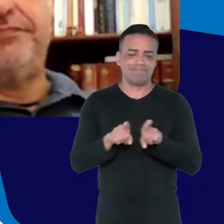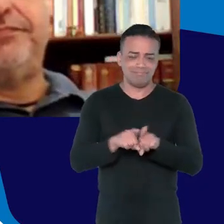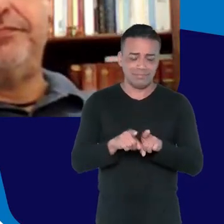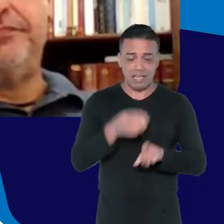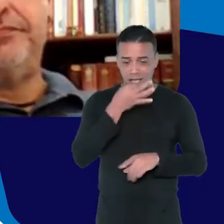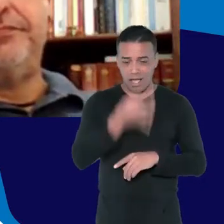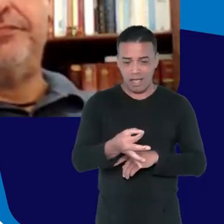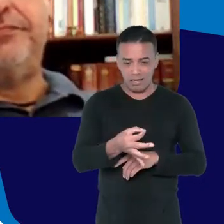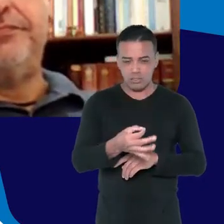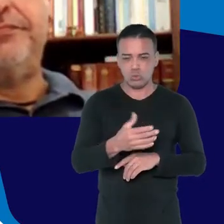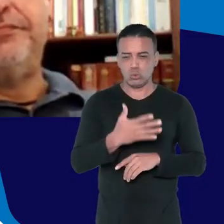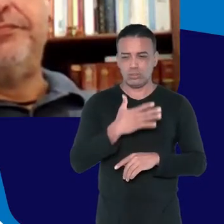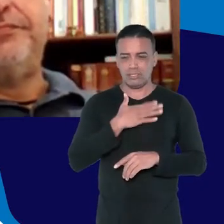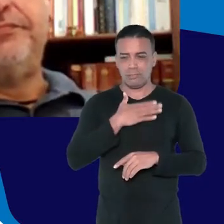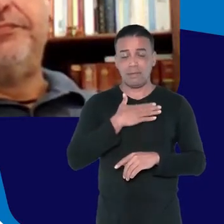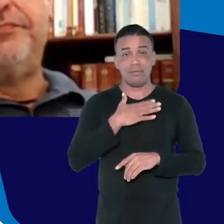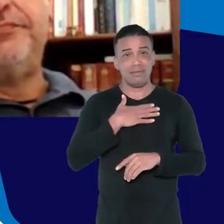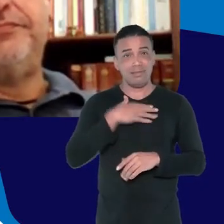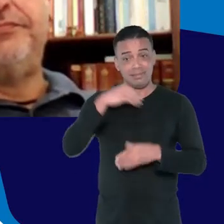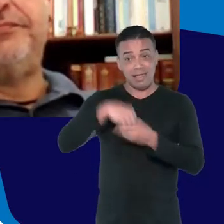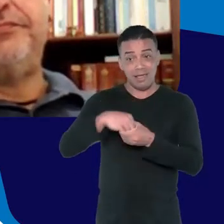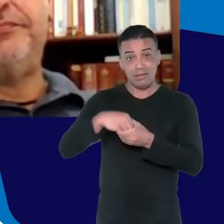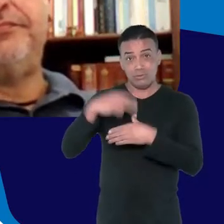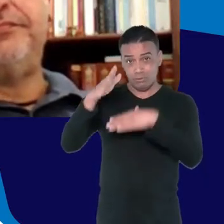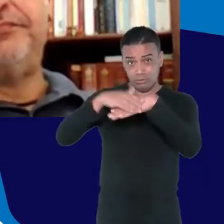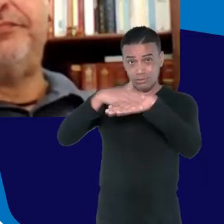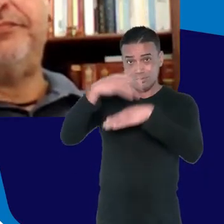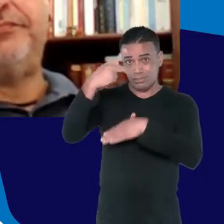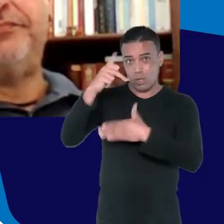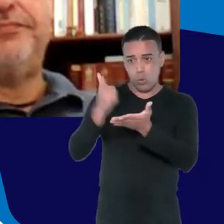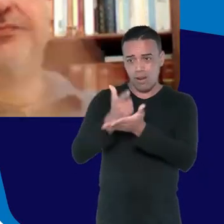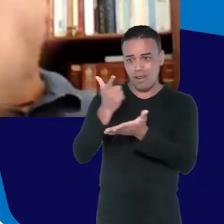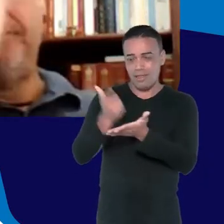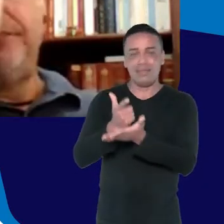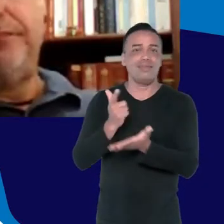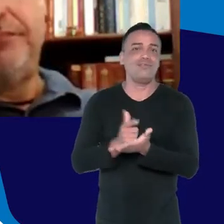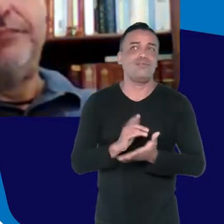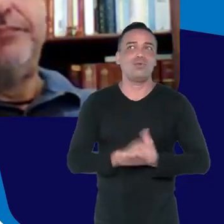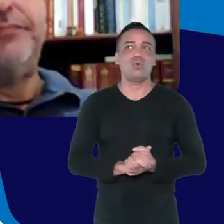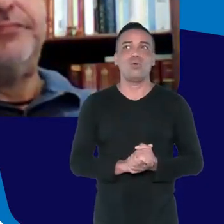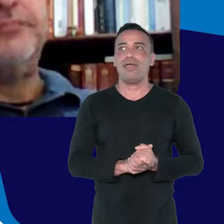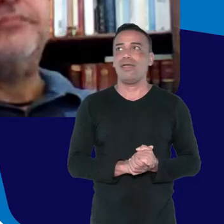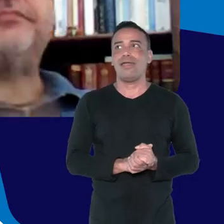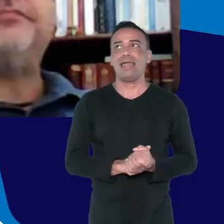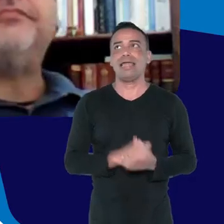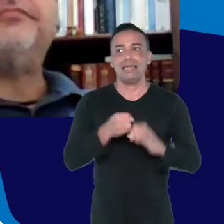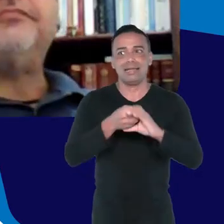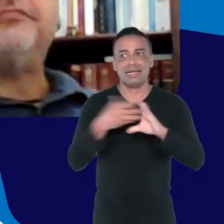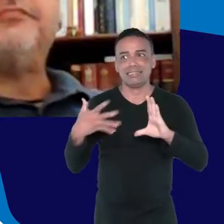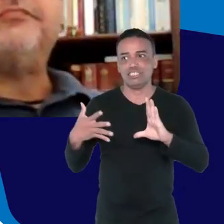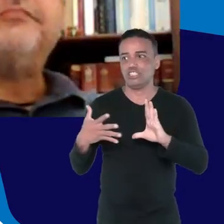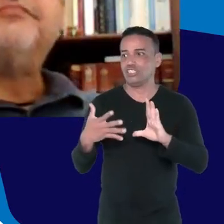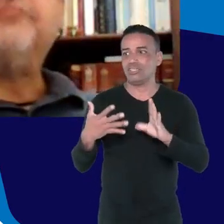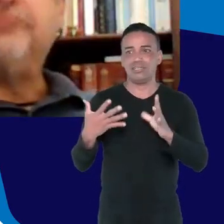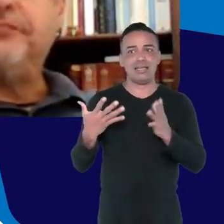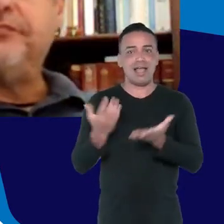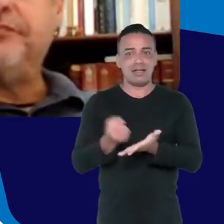que acho que me pegou muito no seu livro, eu acho que é um dos pontos que tornam a leitura também tão